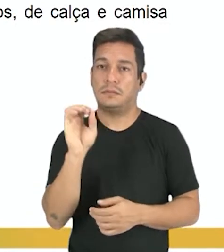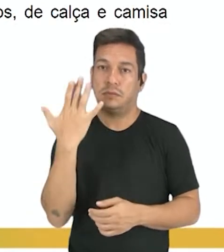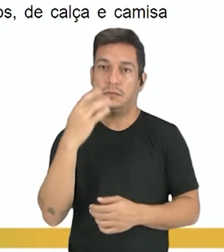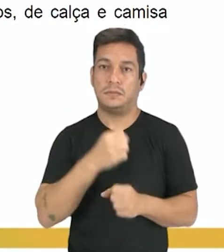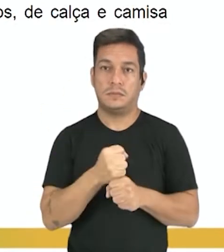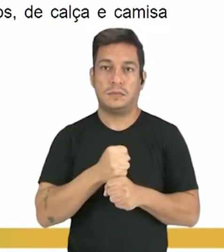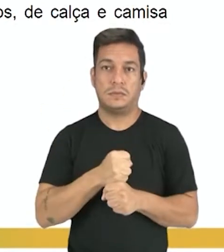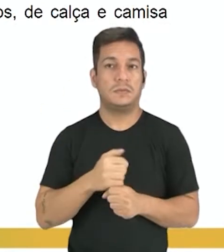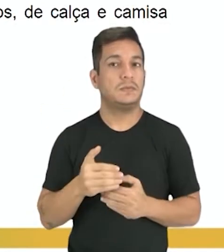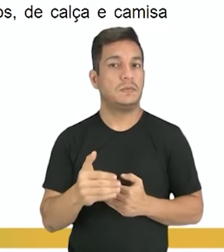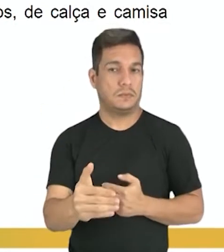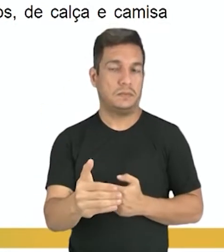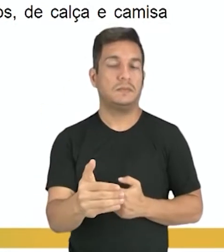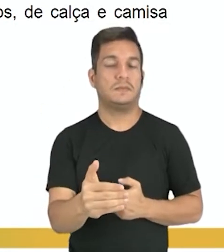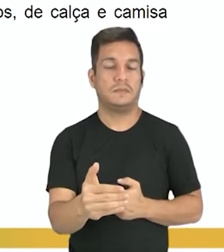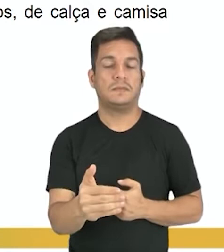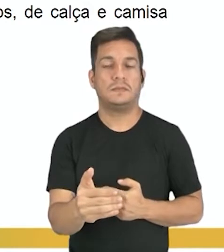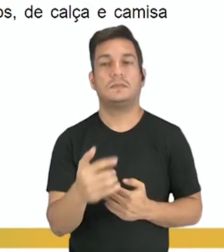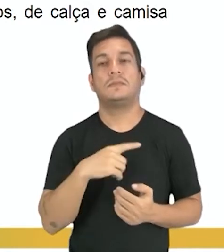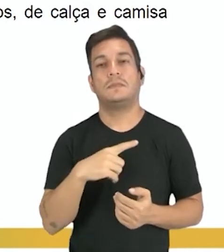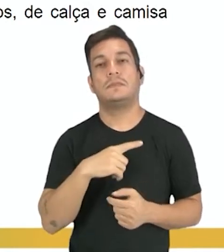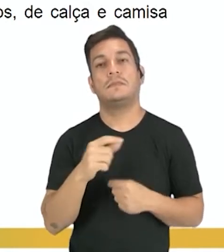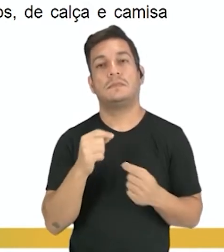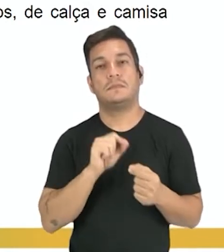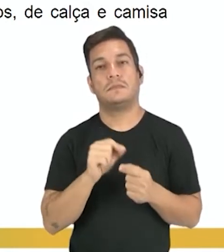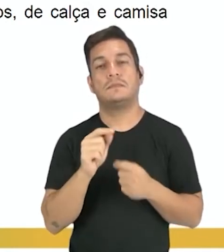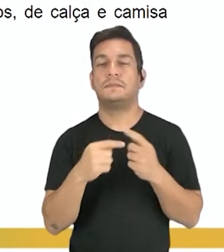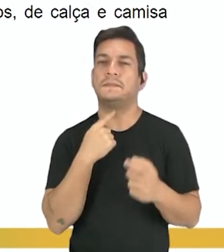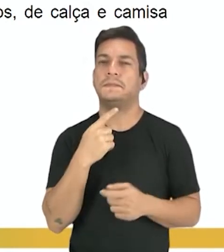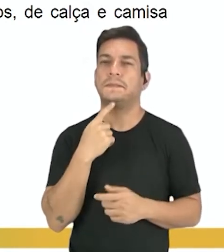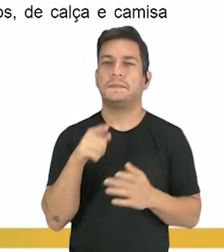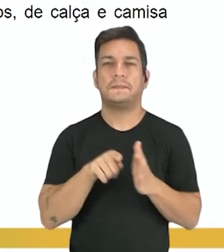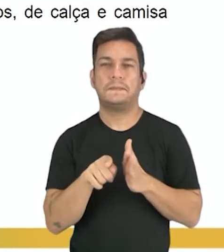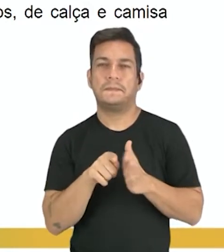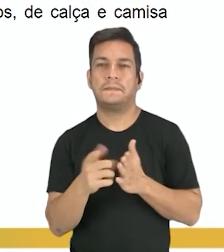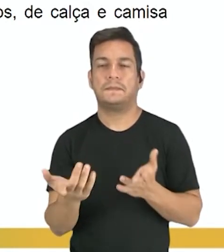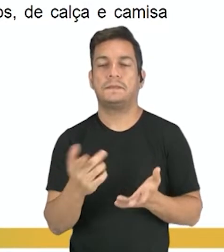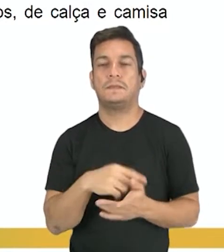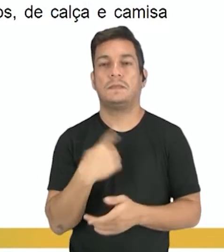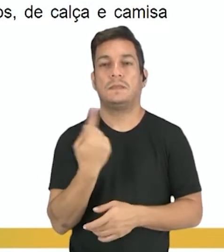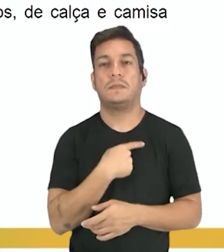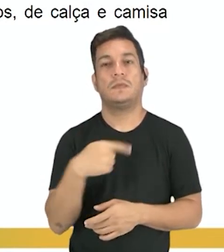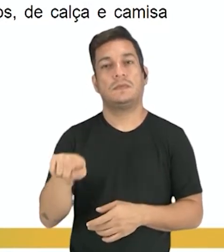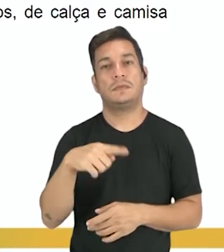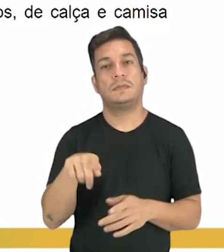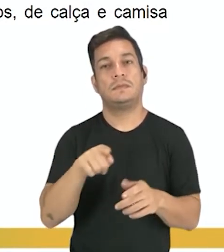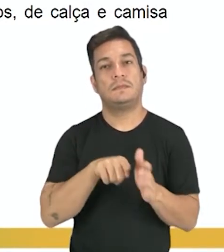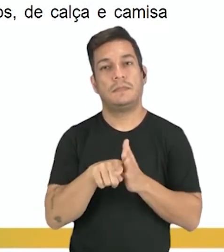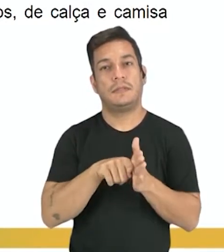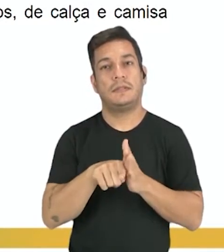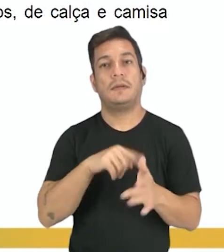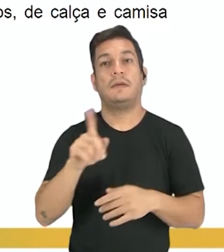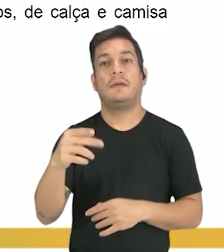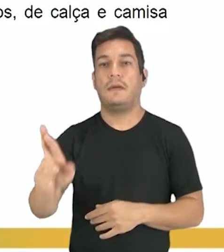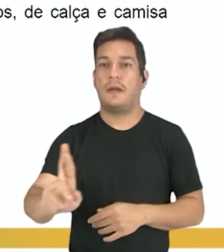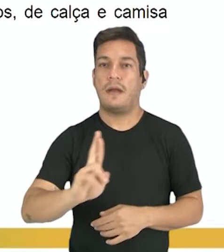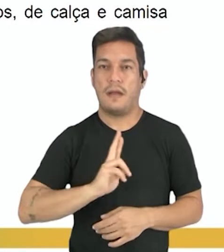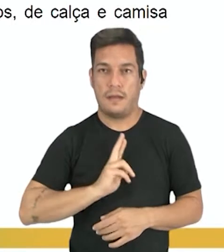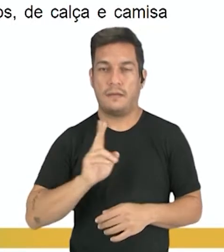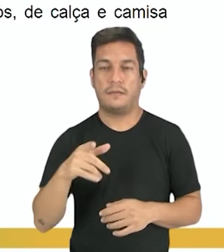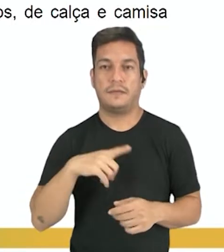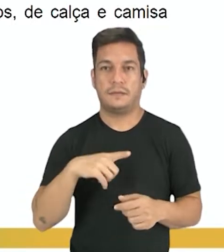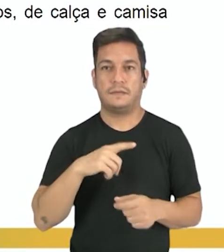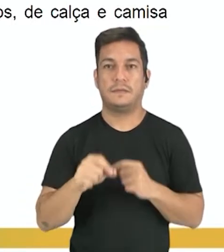ocasiões no durante o ano né então a gente tem que fazer esses questionamentos e aí depois vocês pesquisem para poder me responder